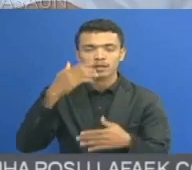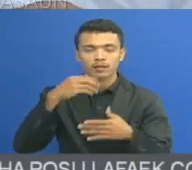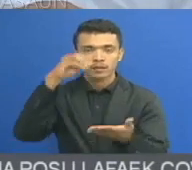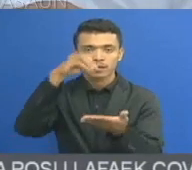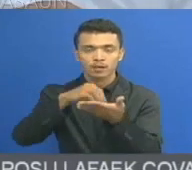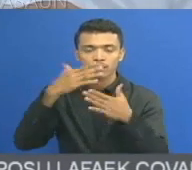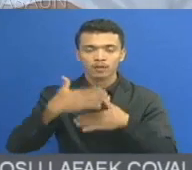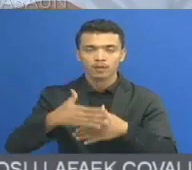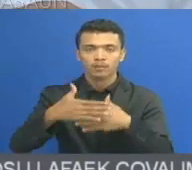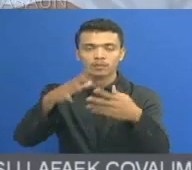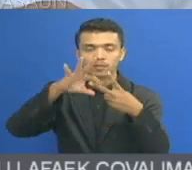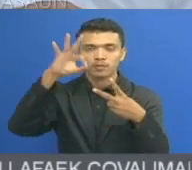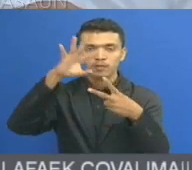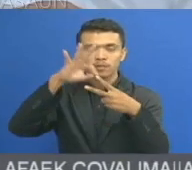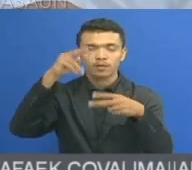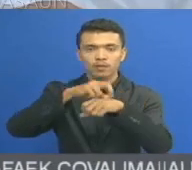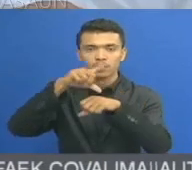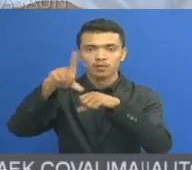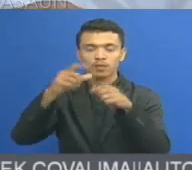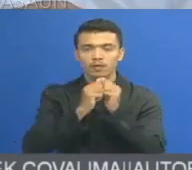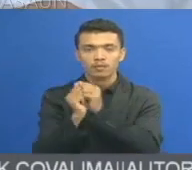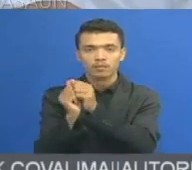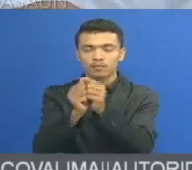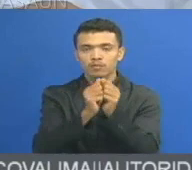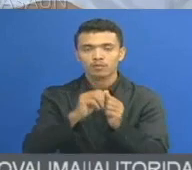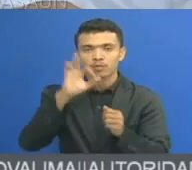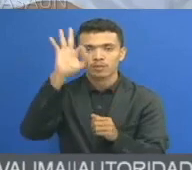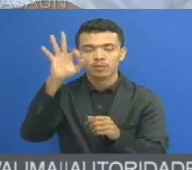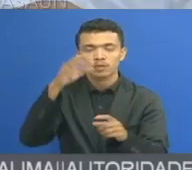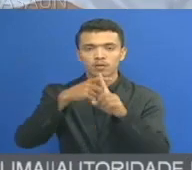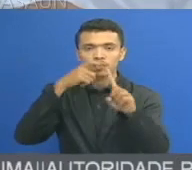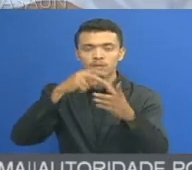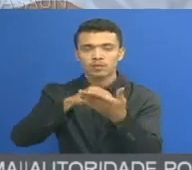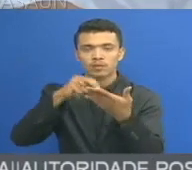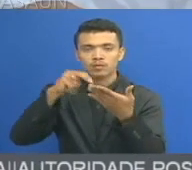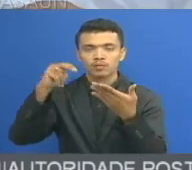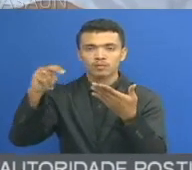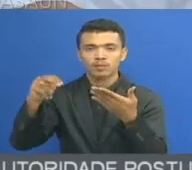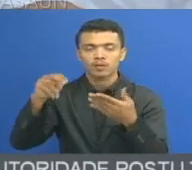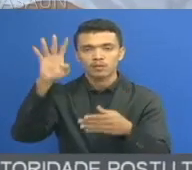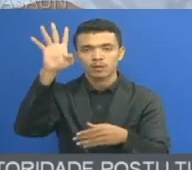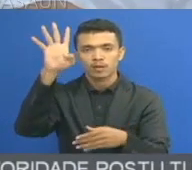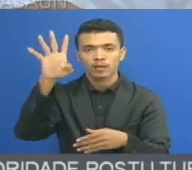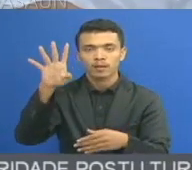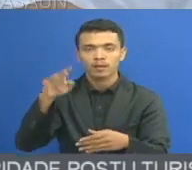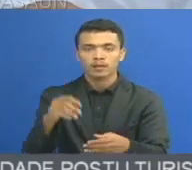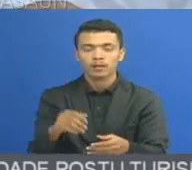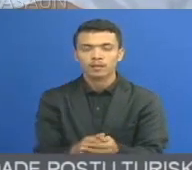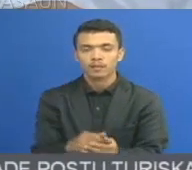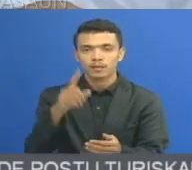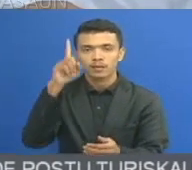processo. Apuramento Nacional Hamutuk Sia, Husi número nebe Hamutuk Keisha Hat, mak